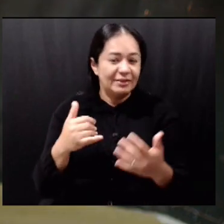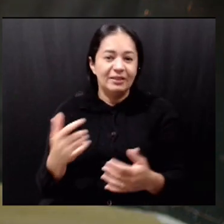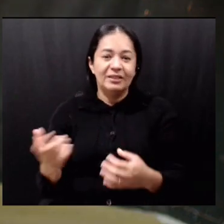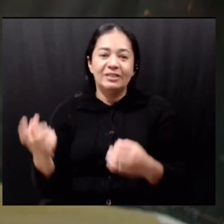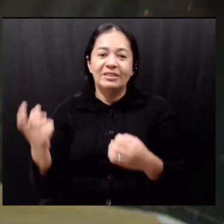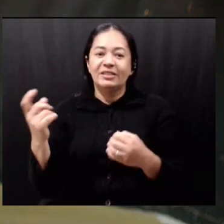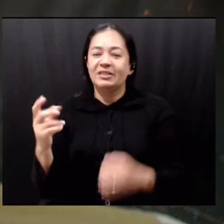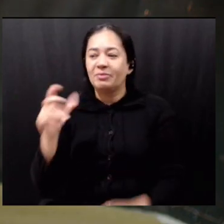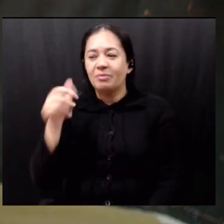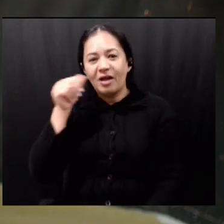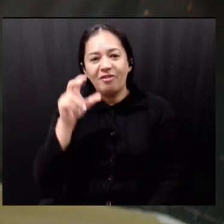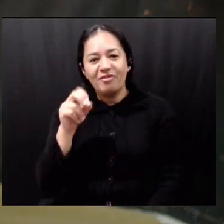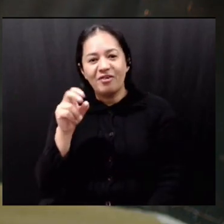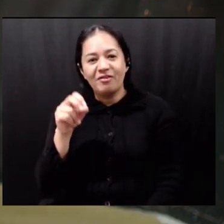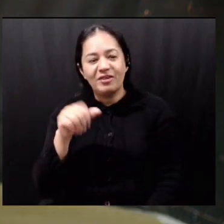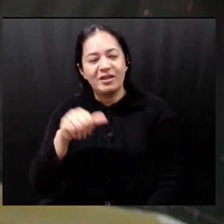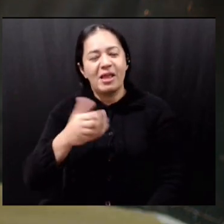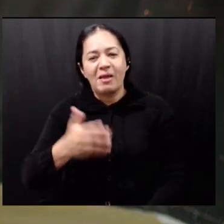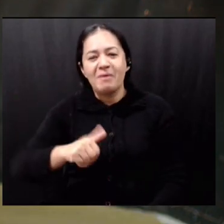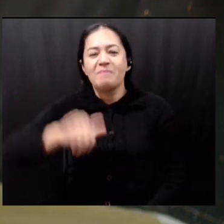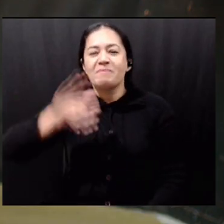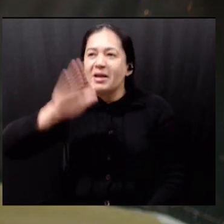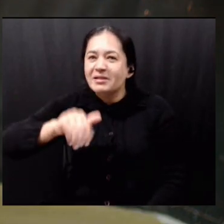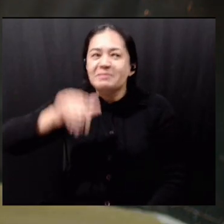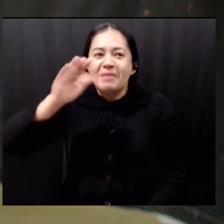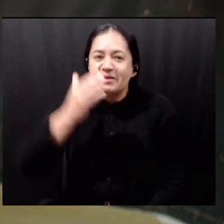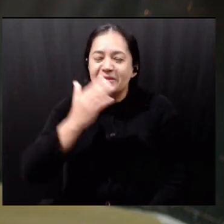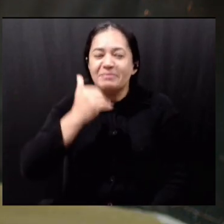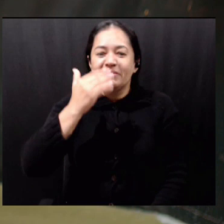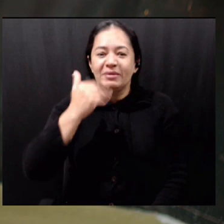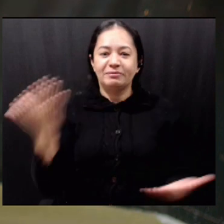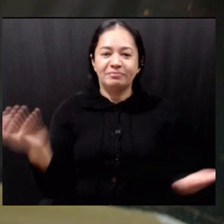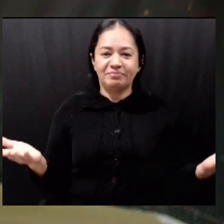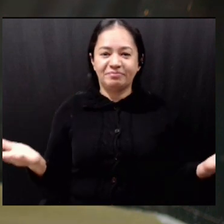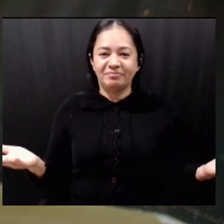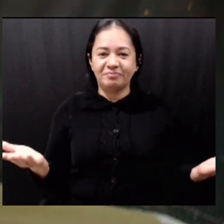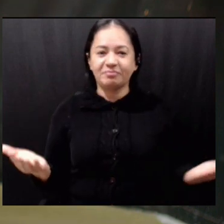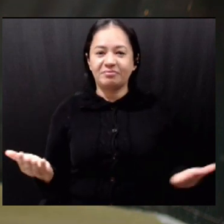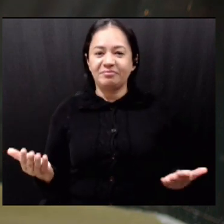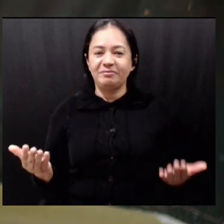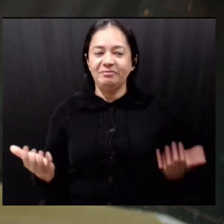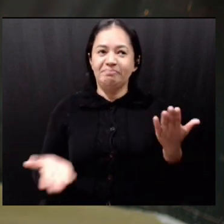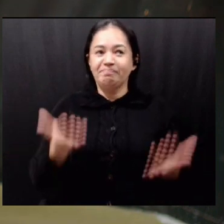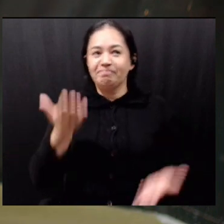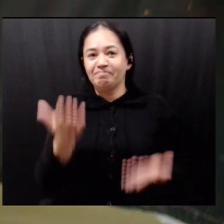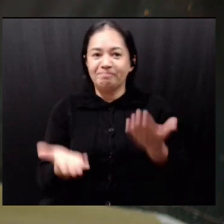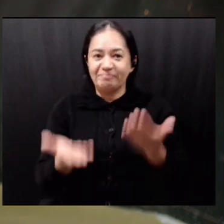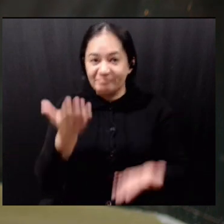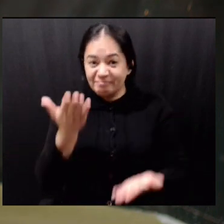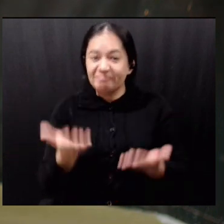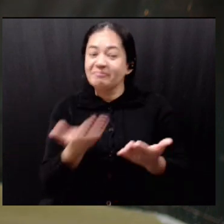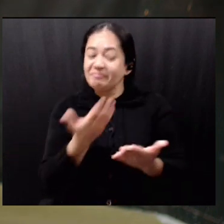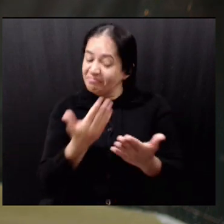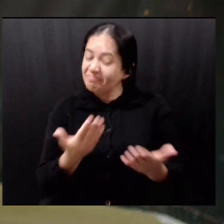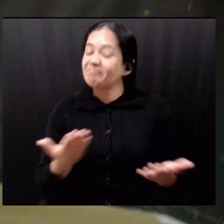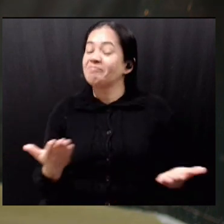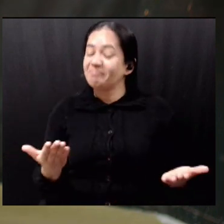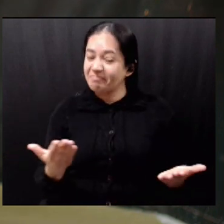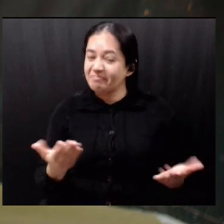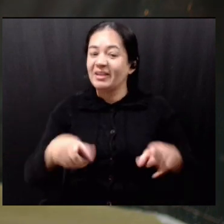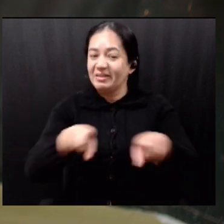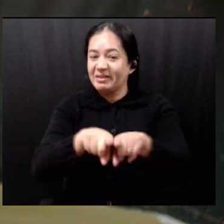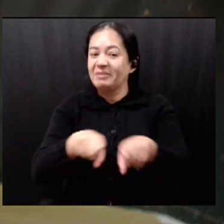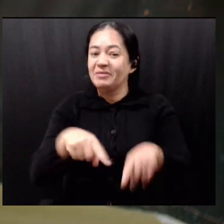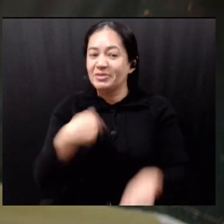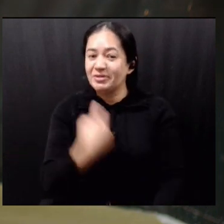e mais comida, e mais docinho. Então, assim, causa um desequilíbrio na rotina essa questão também. A gente sabe que isso é